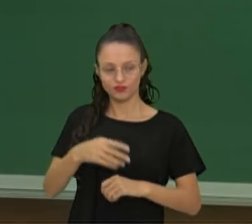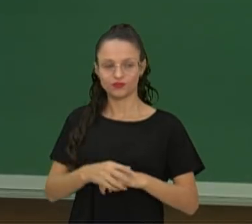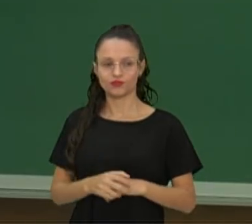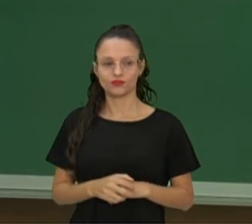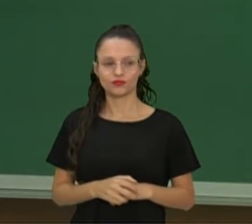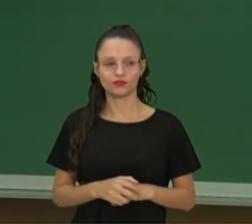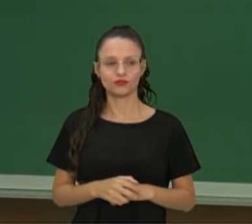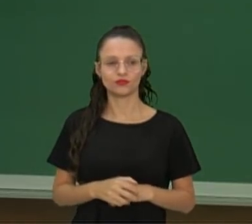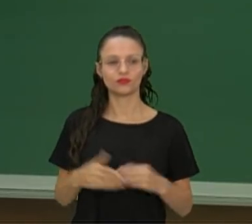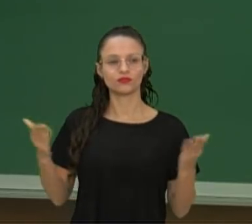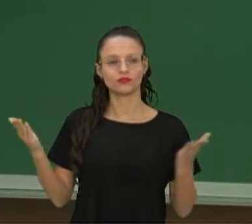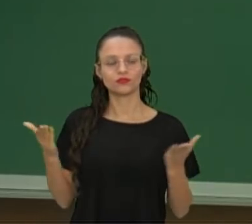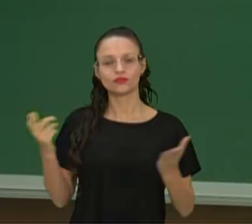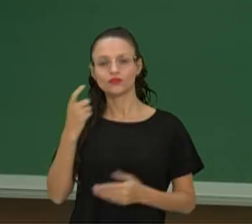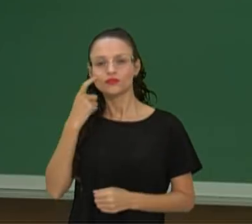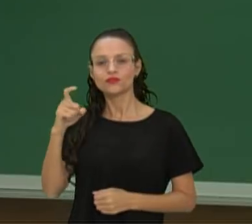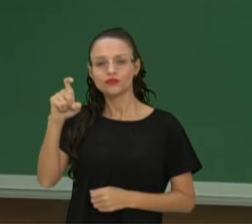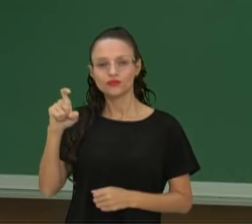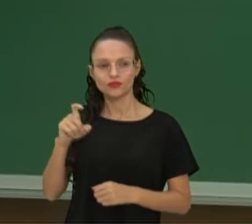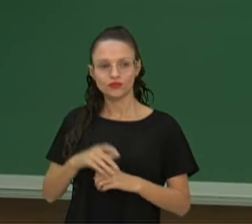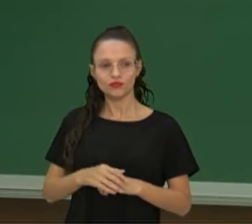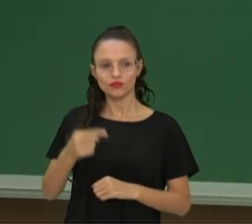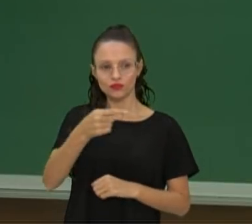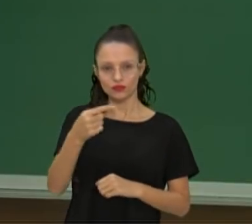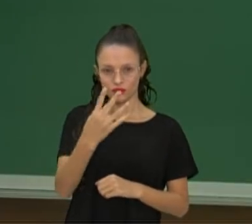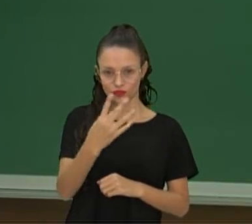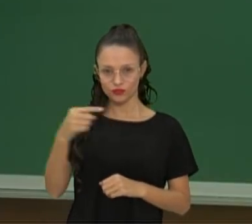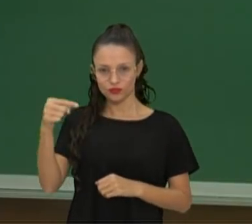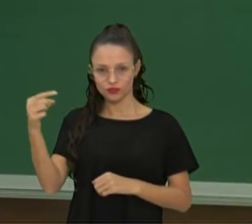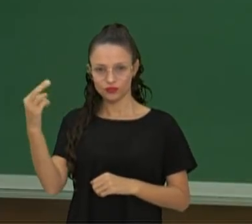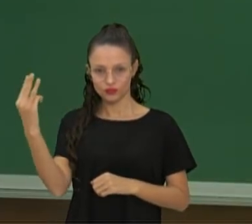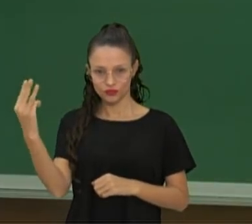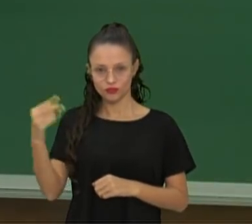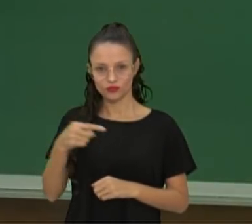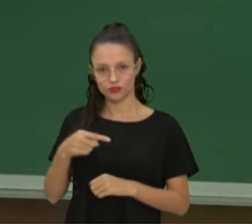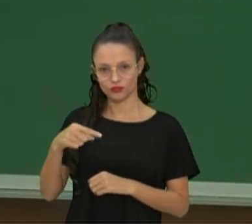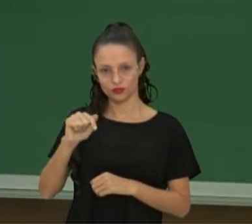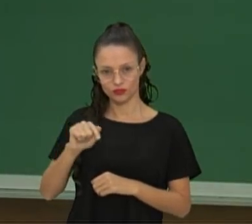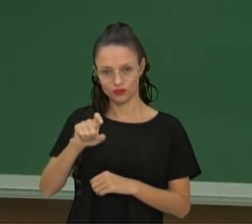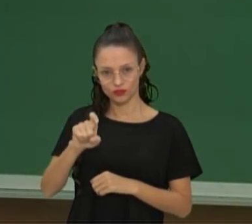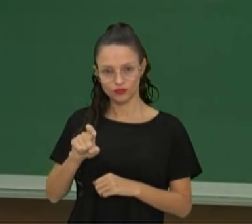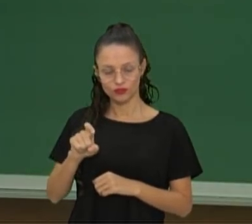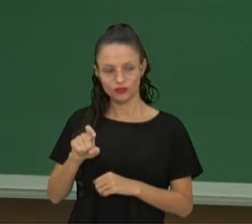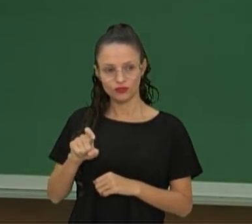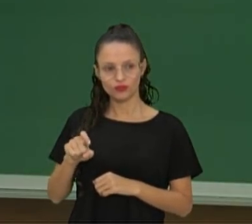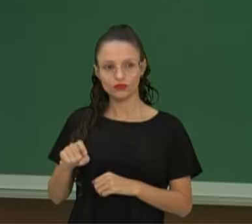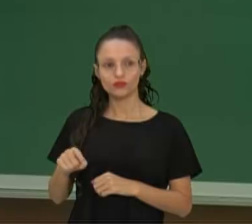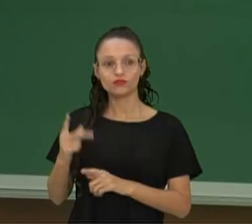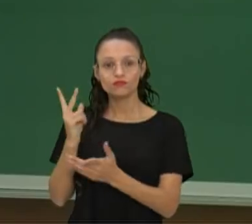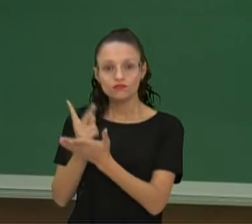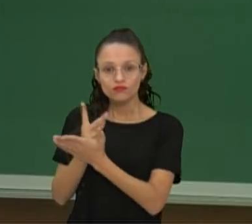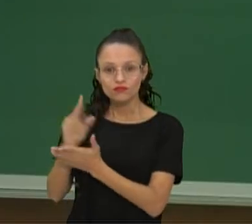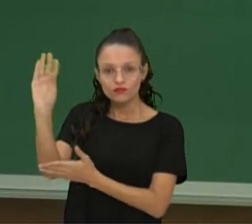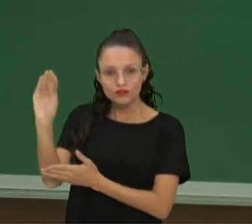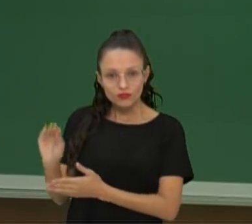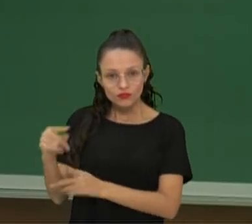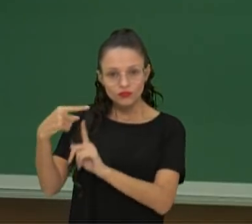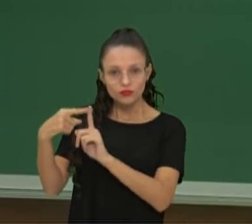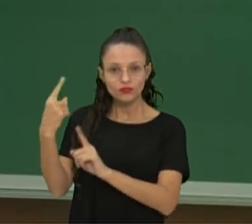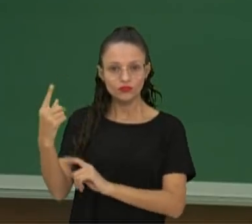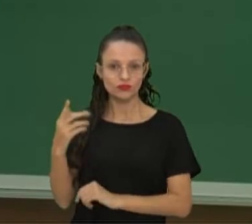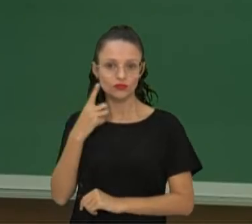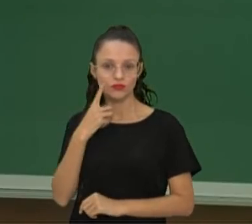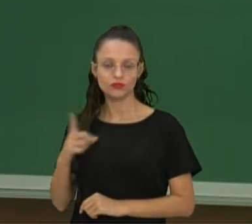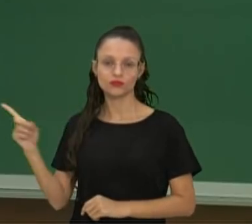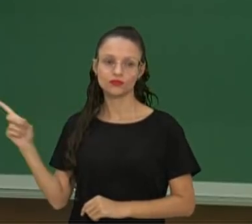Aí, agora vamos atrás do x. Menos 4 com menos 3, menos 7x. E o mais 1 repete. Aqui está o nosso resultado